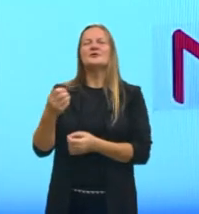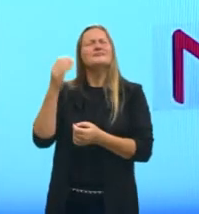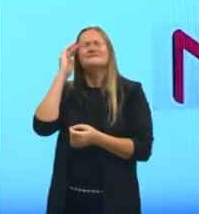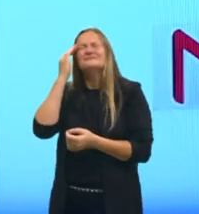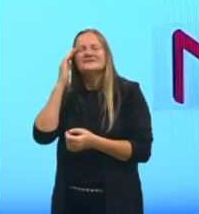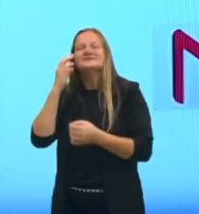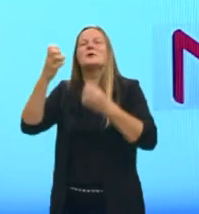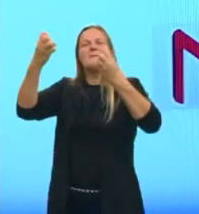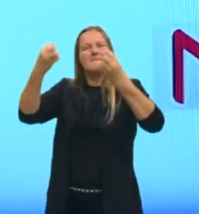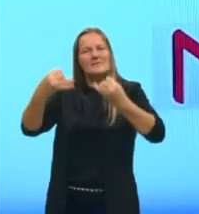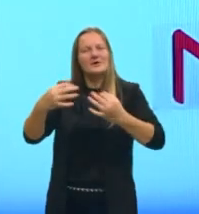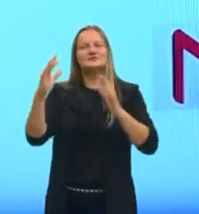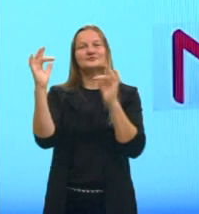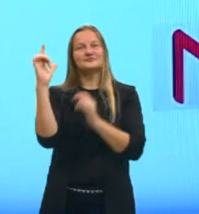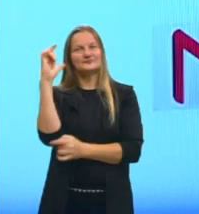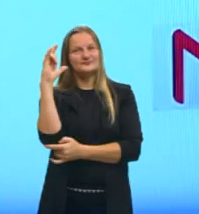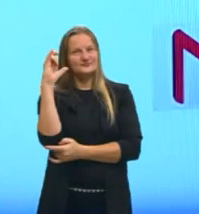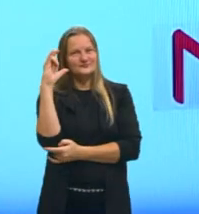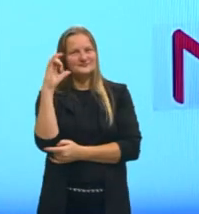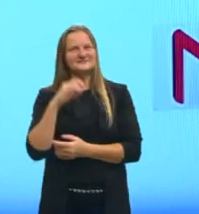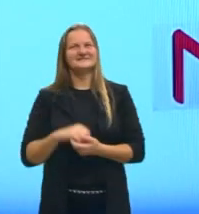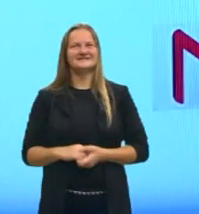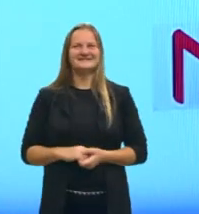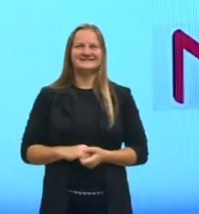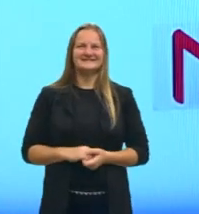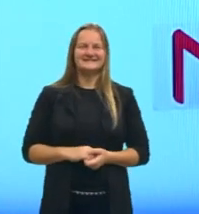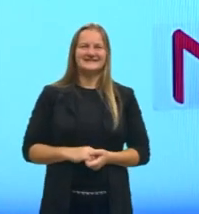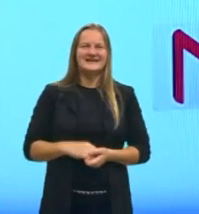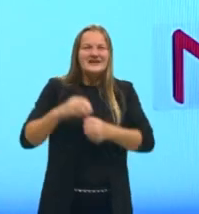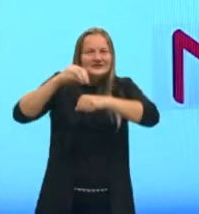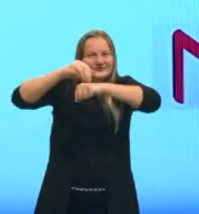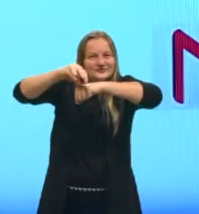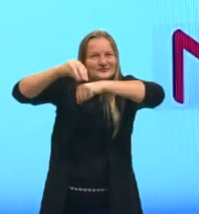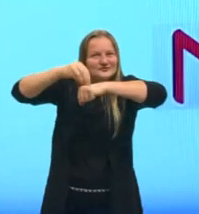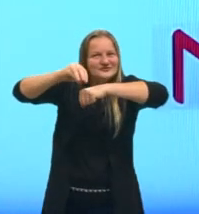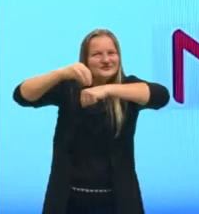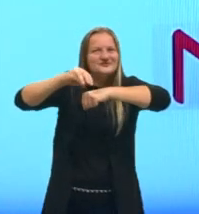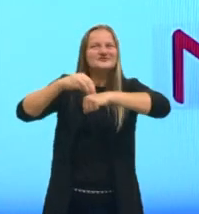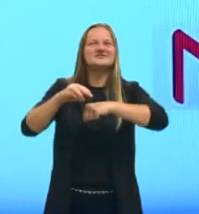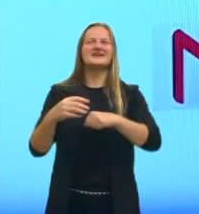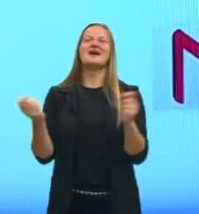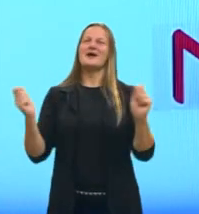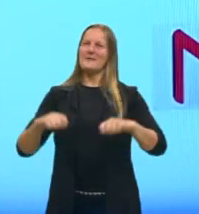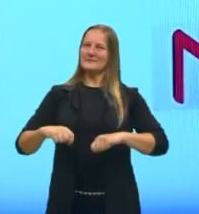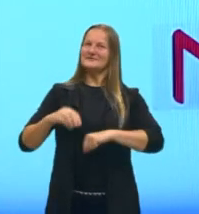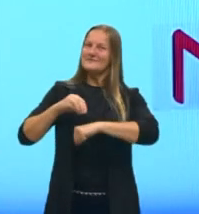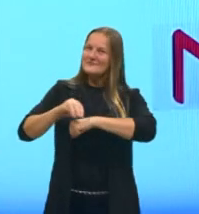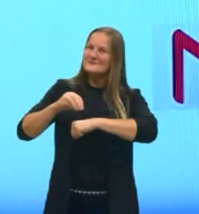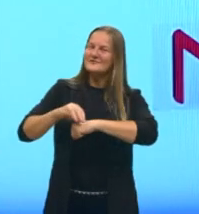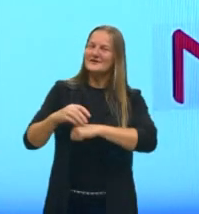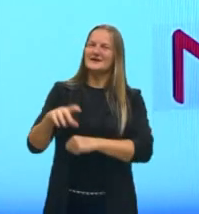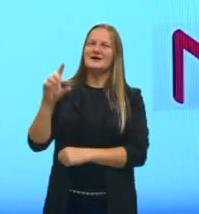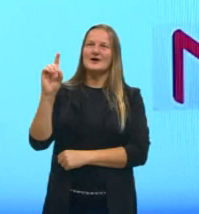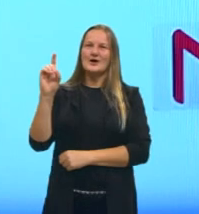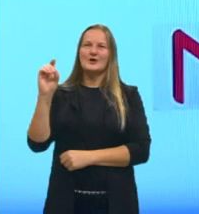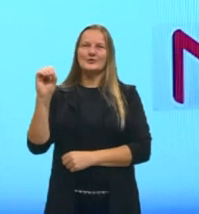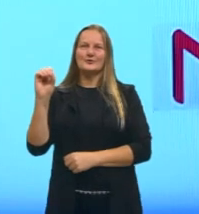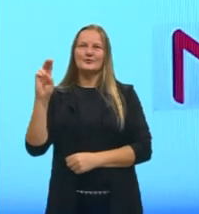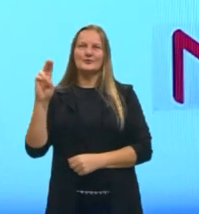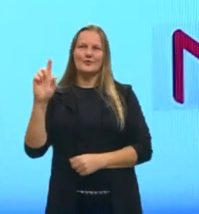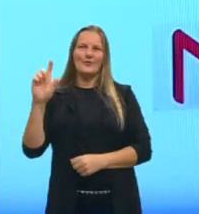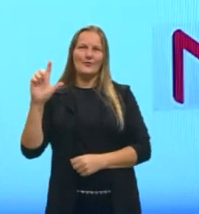entendi a questão tal né quero uma dica ao Oi Tali Procura lá Douglas Roberto